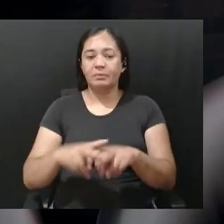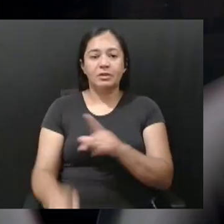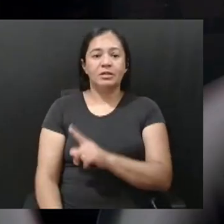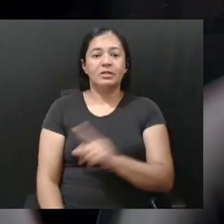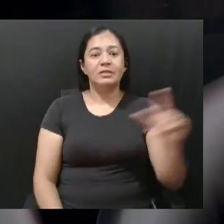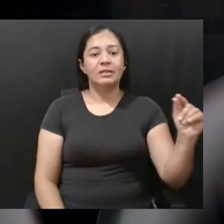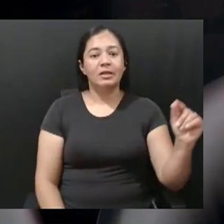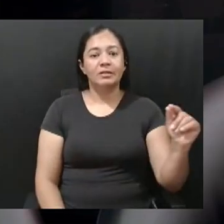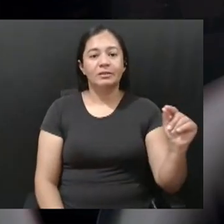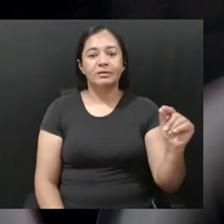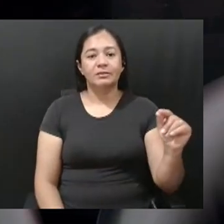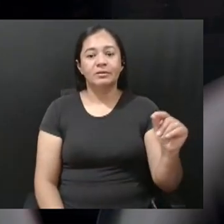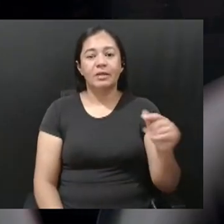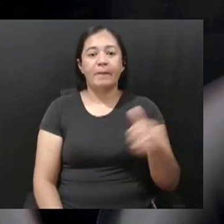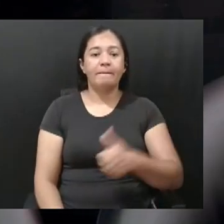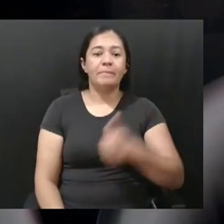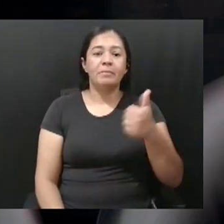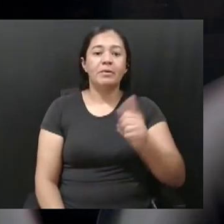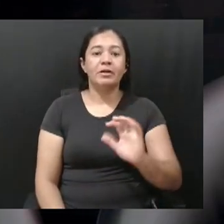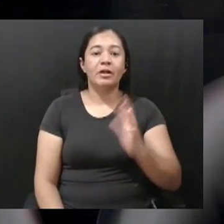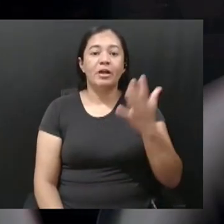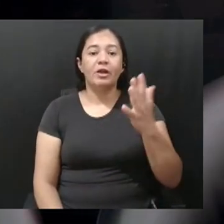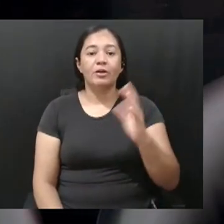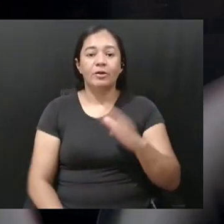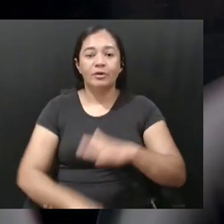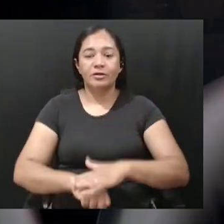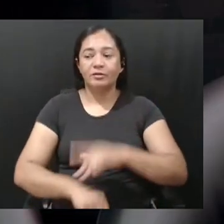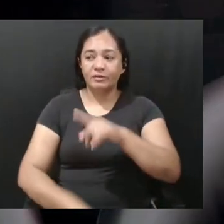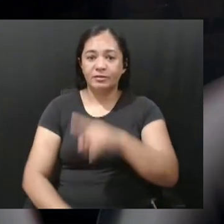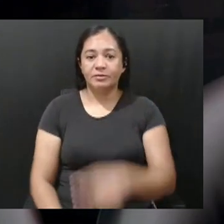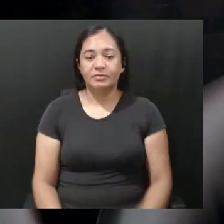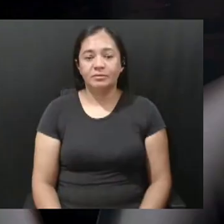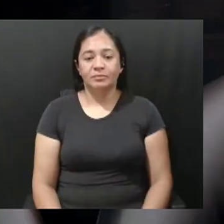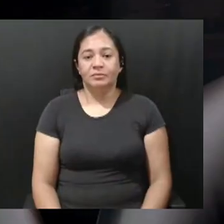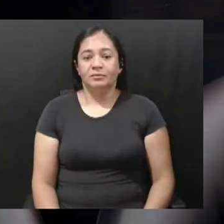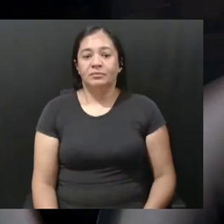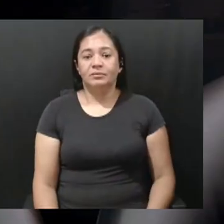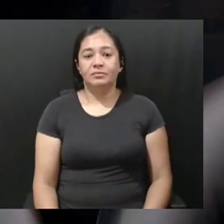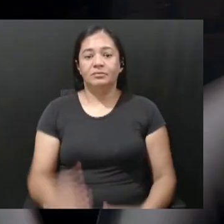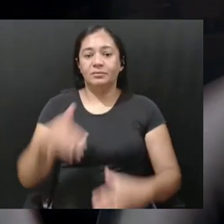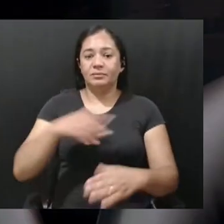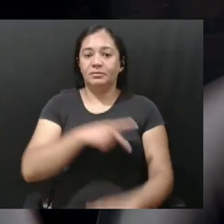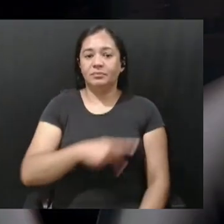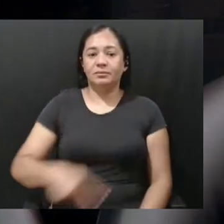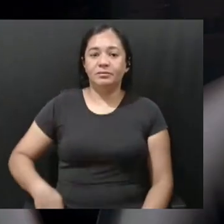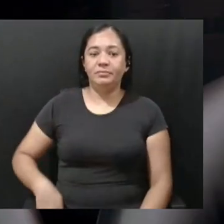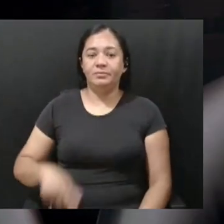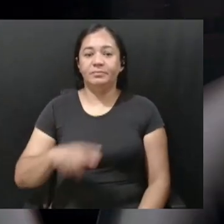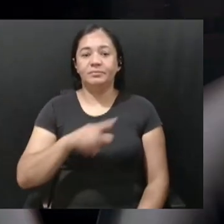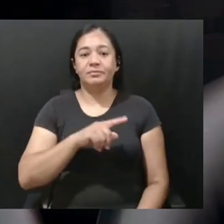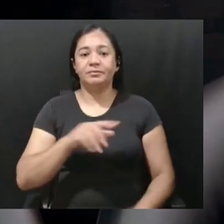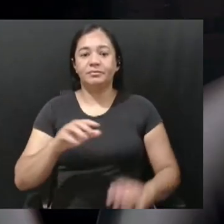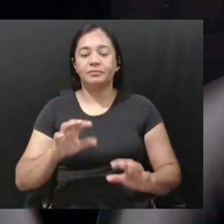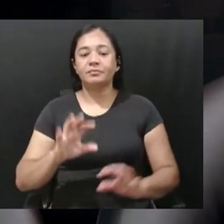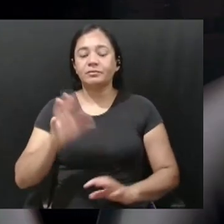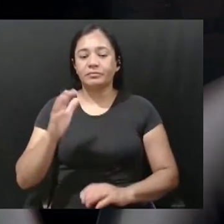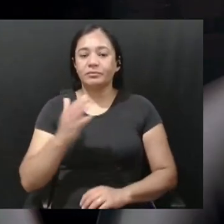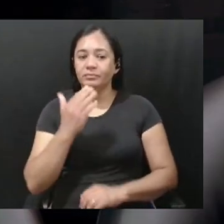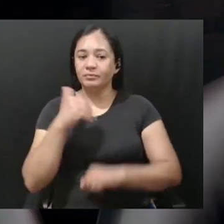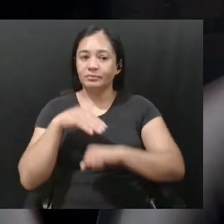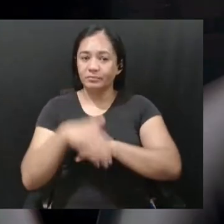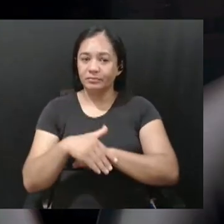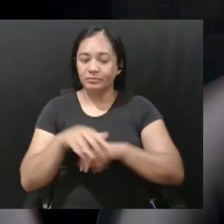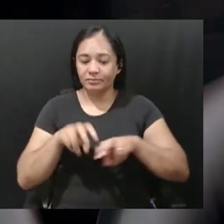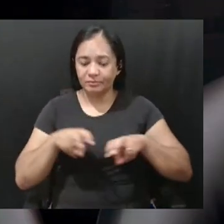né, que acontece, né, ele é votado para presidente, e aí tem o jantar presidencial, né, e aí ele convida para sentar